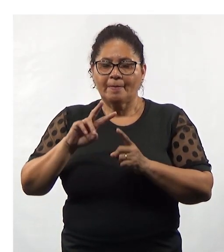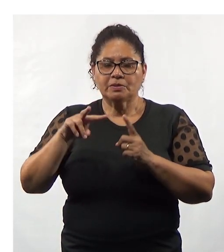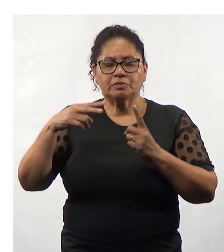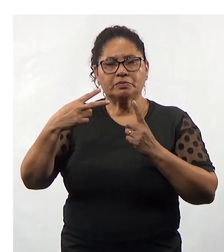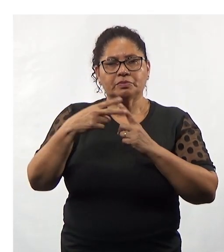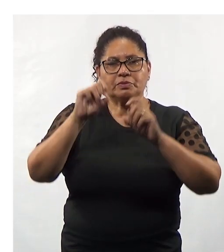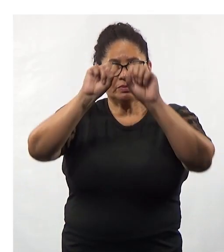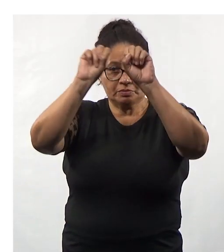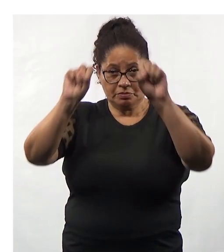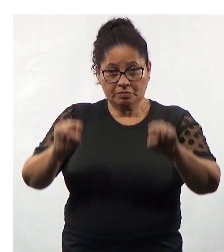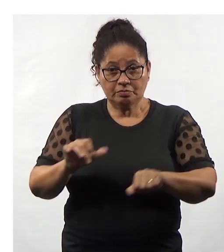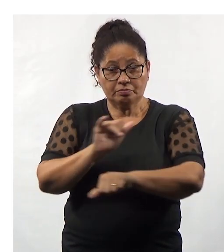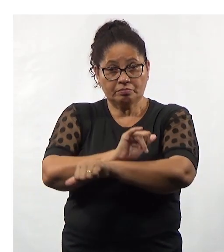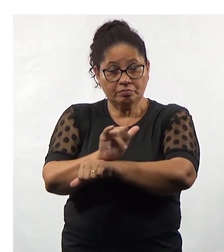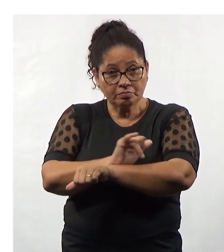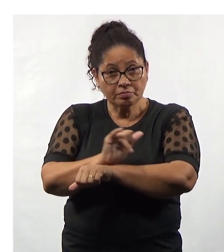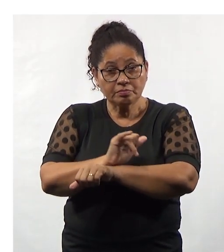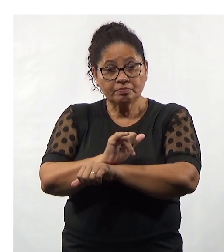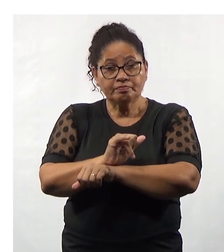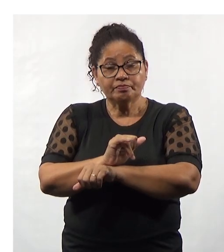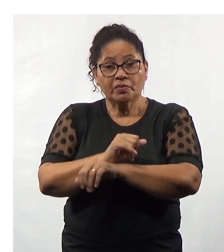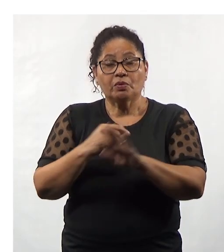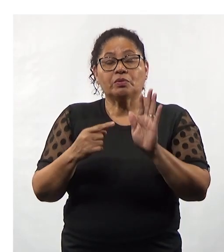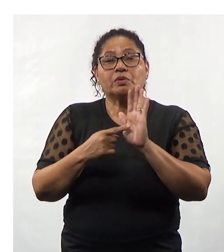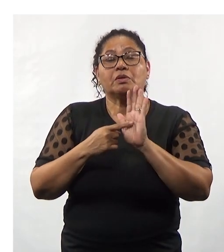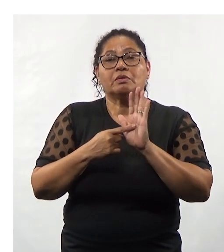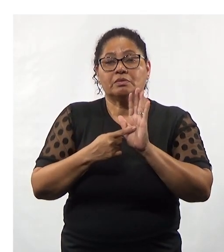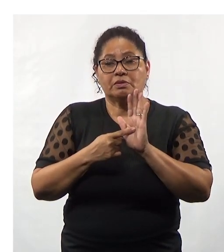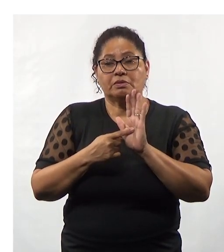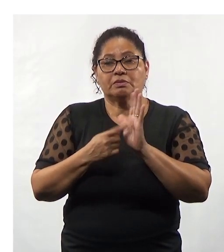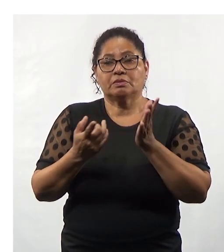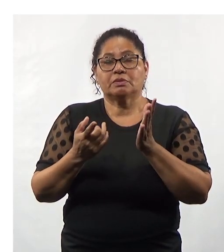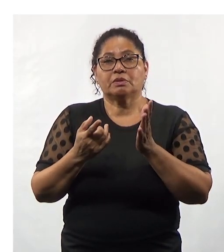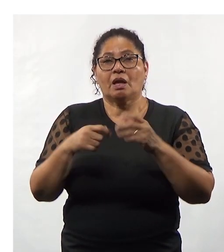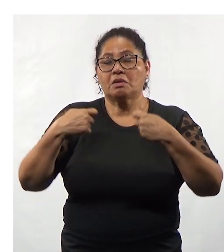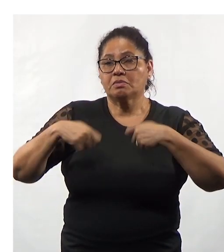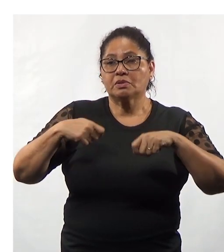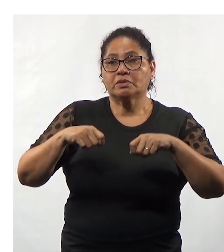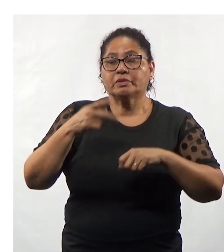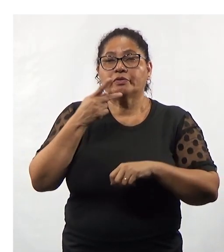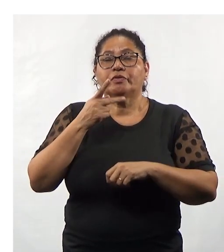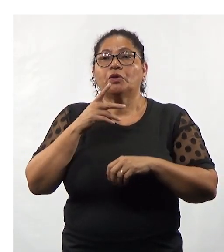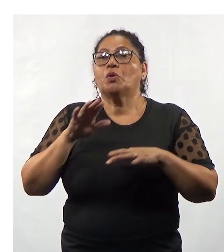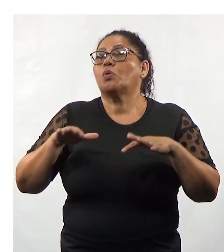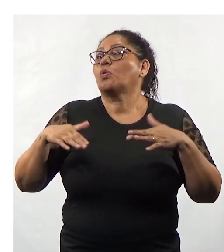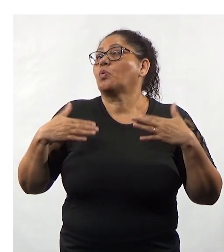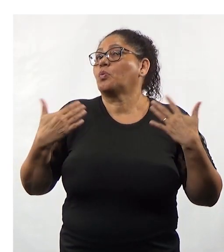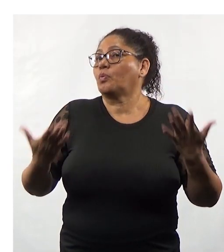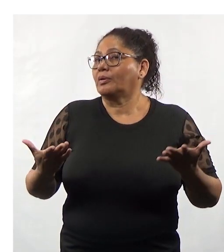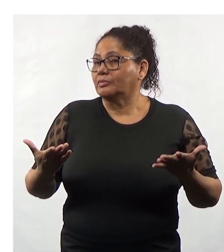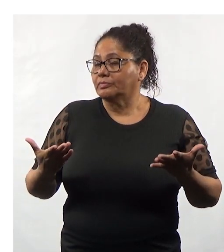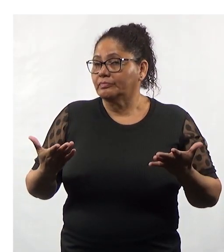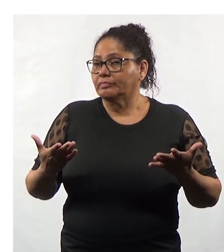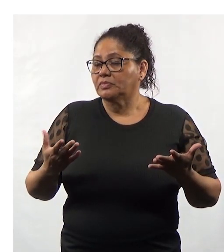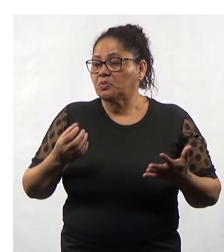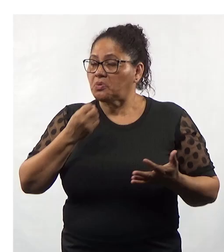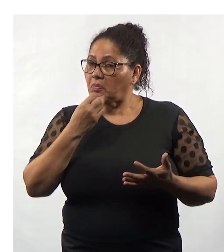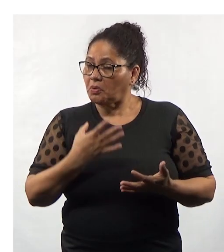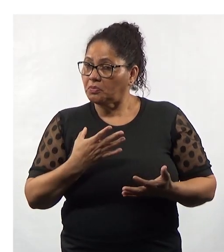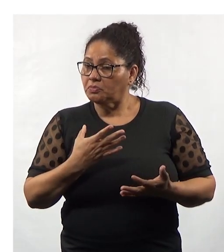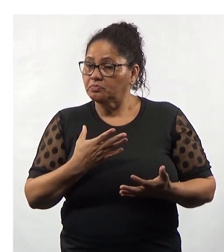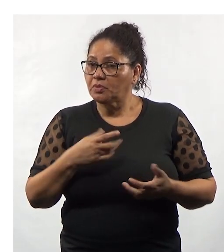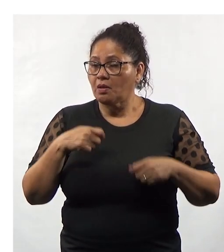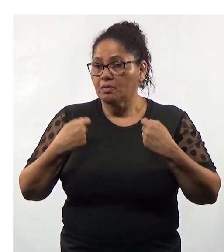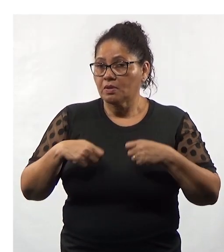do nosso mapa estratégico? Então, ele tem que trazer benefícios. Então, eu preciso dizer quais benefícios, não é,